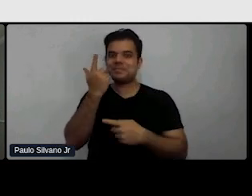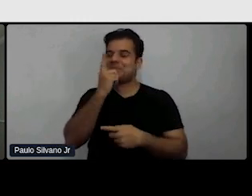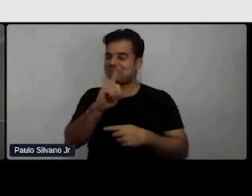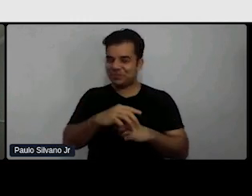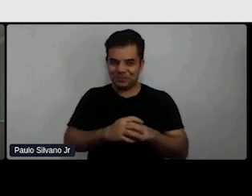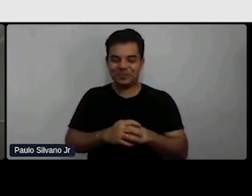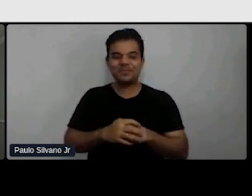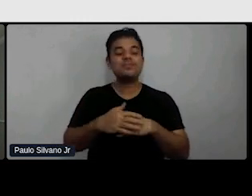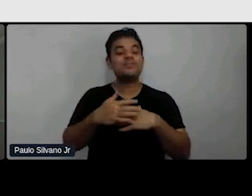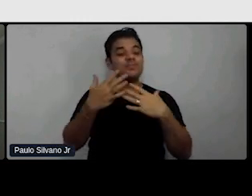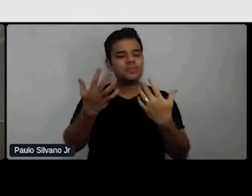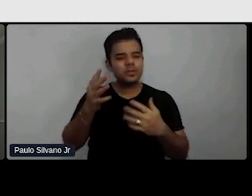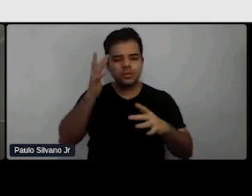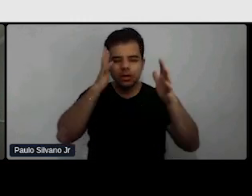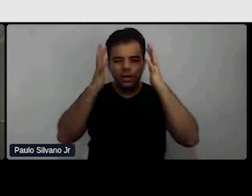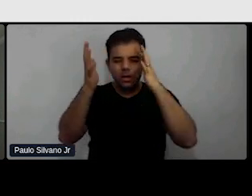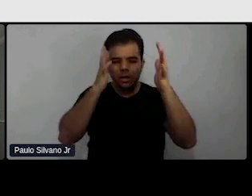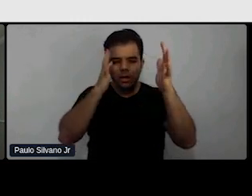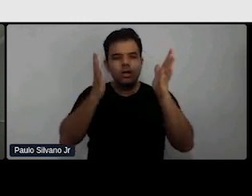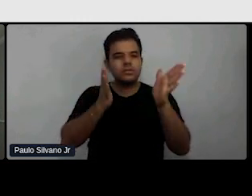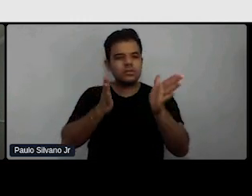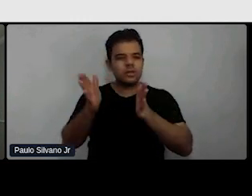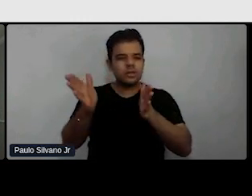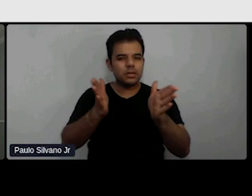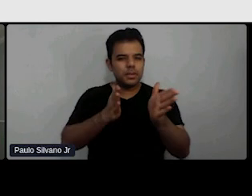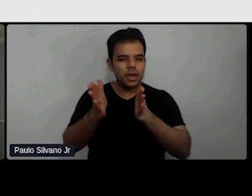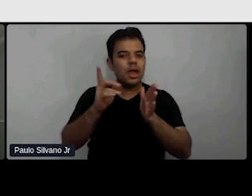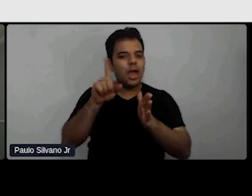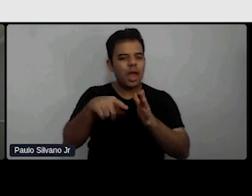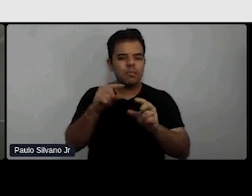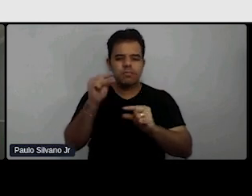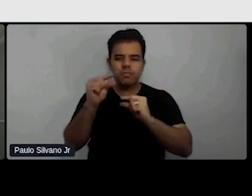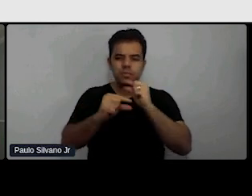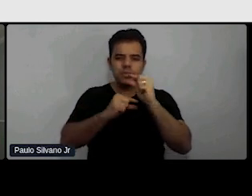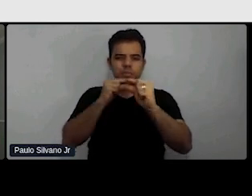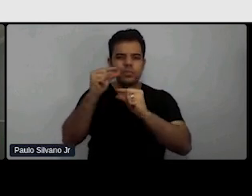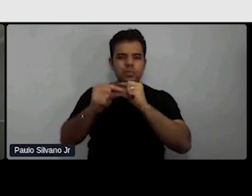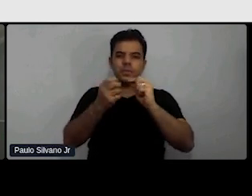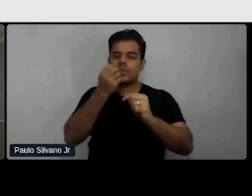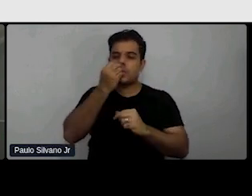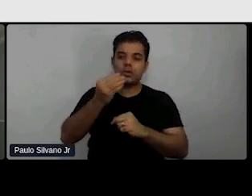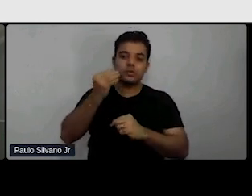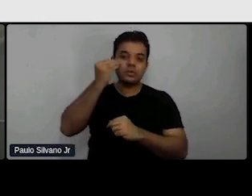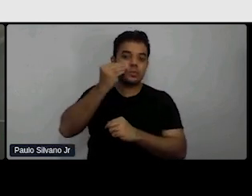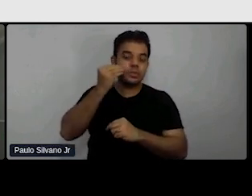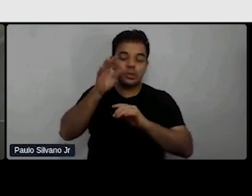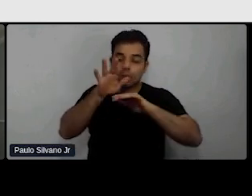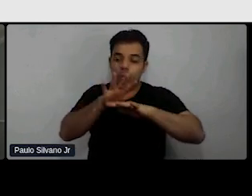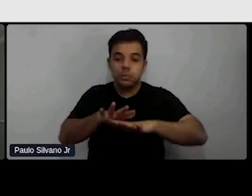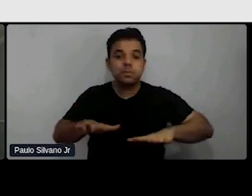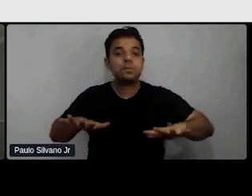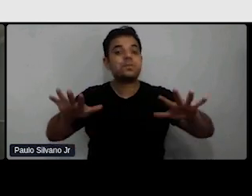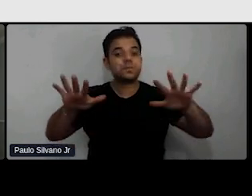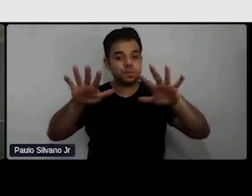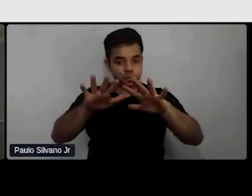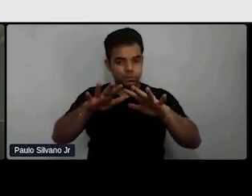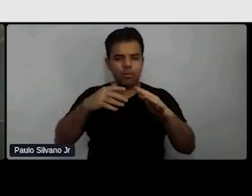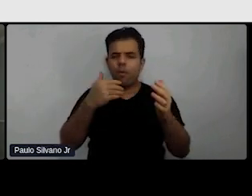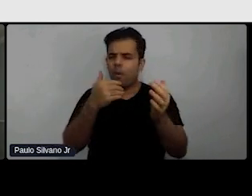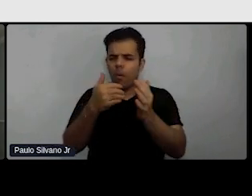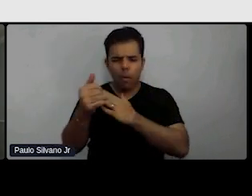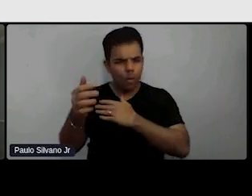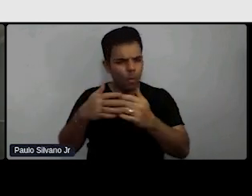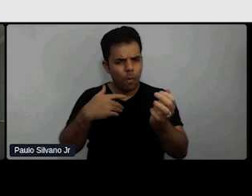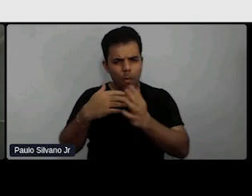Então, pensar em acessibilidade significa construir uma boa experiência para todo mundo, independente da